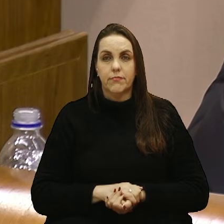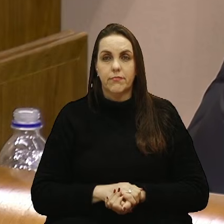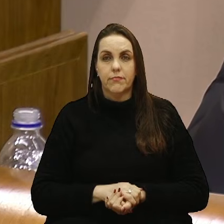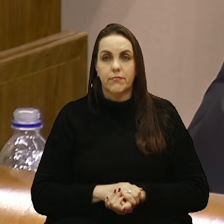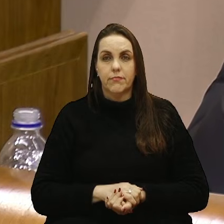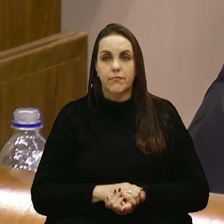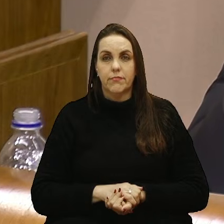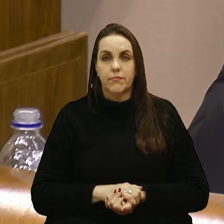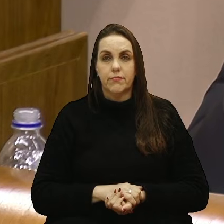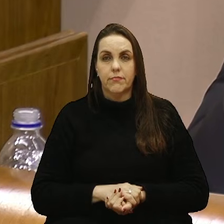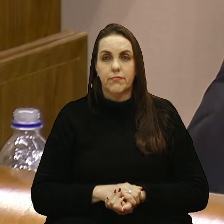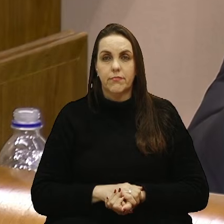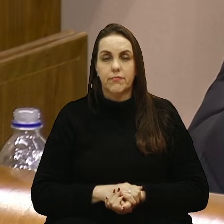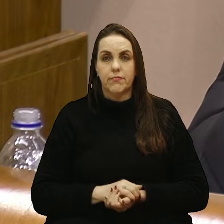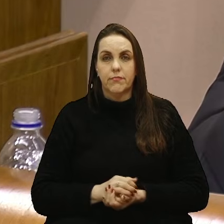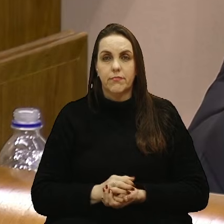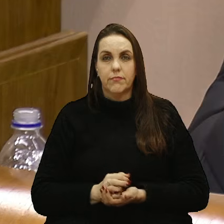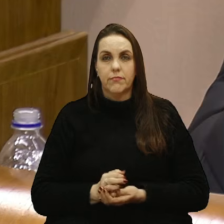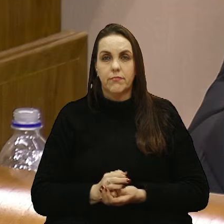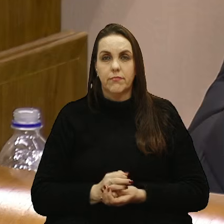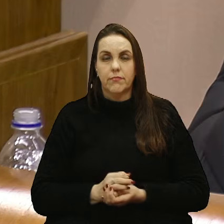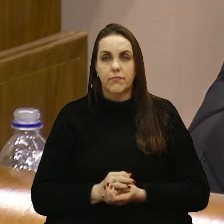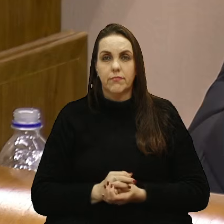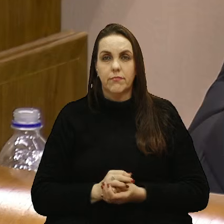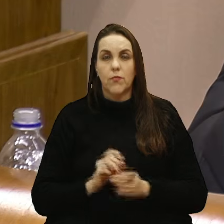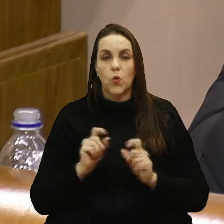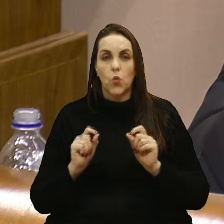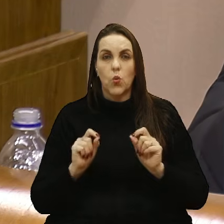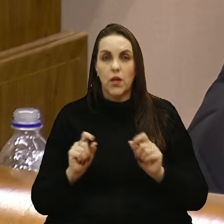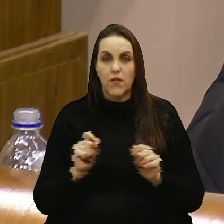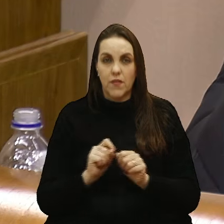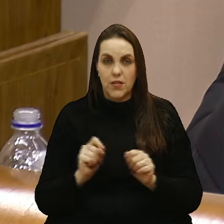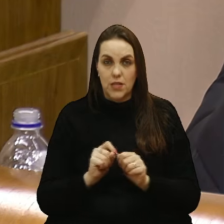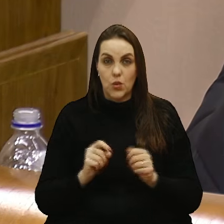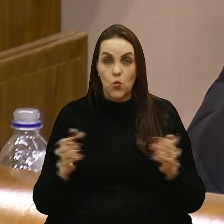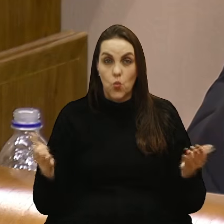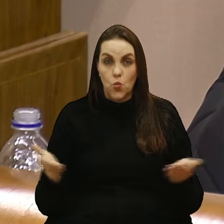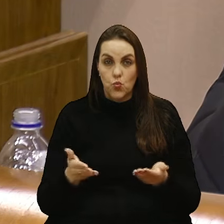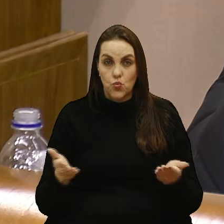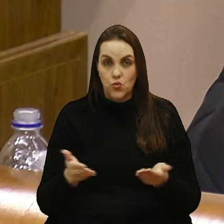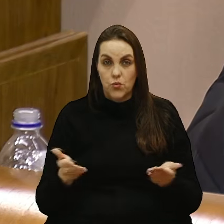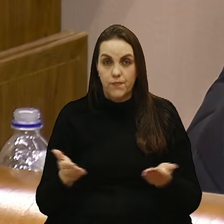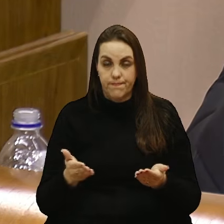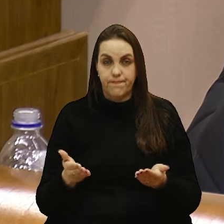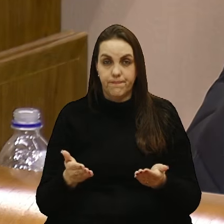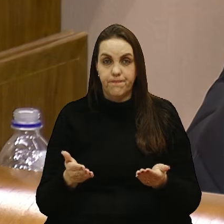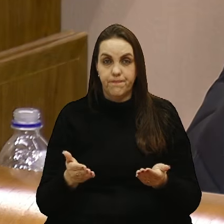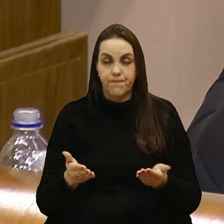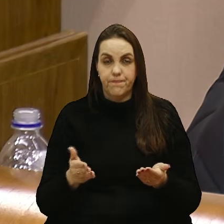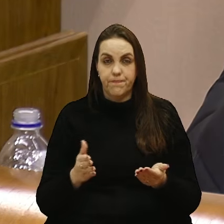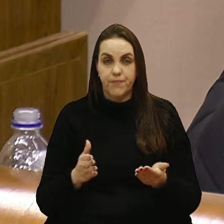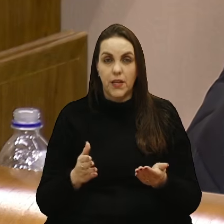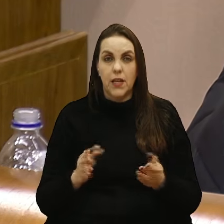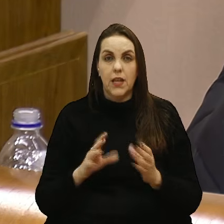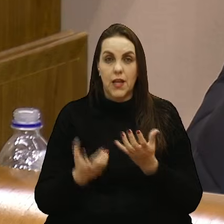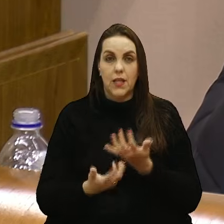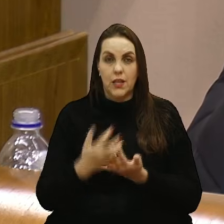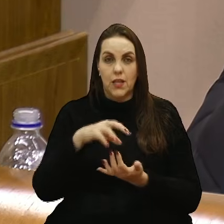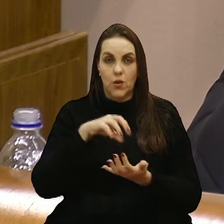Só que o que nós estamos fazendo hoje dentro da Codeca